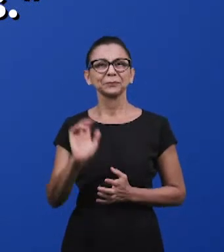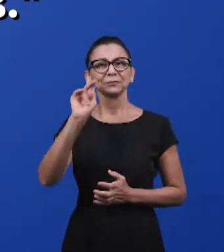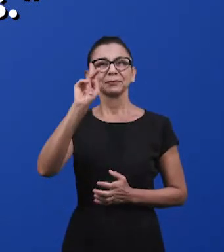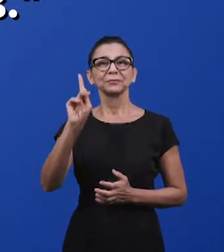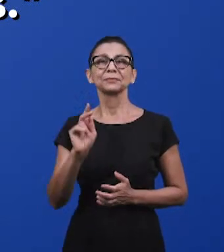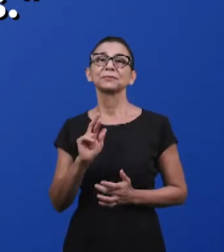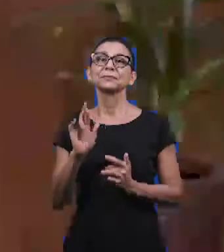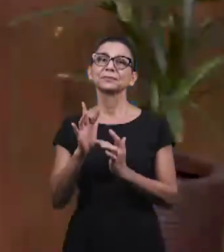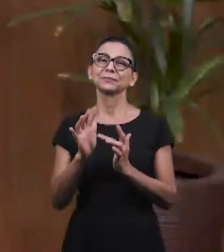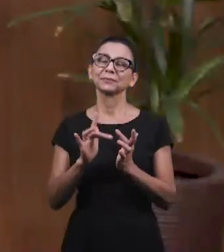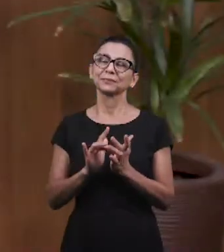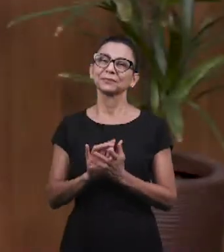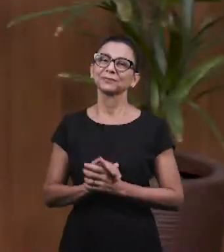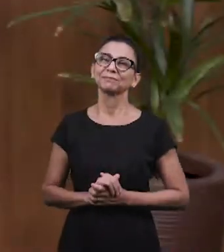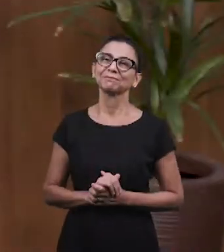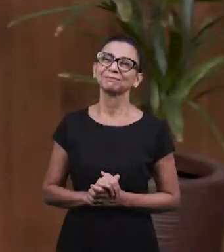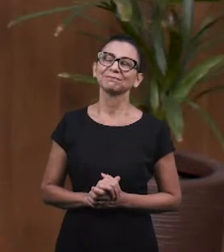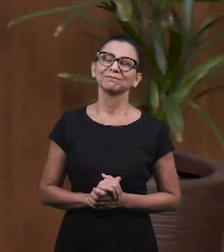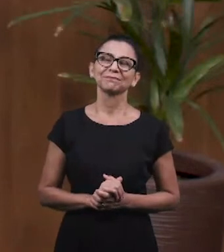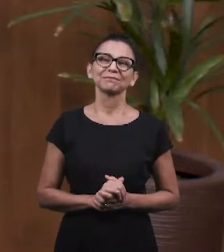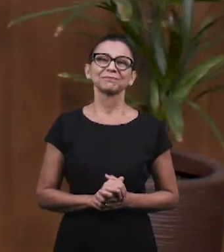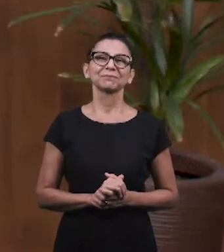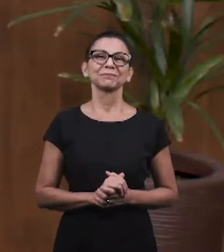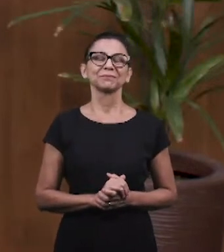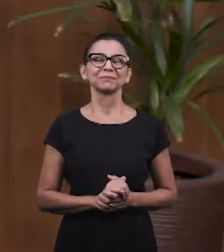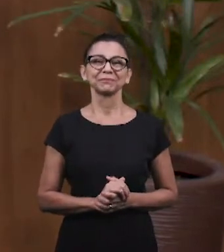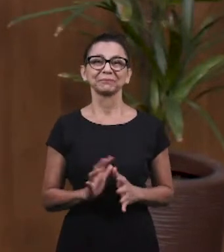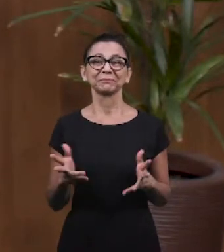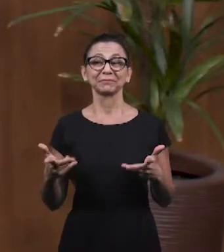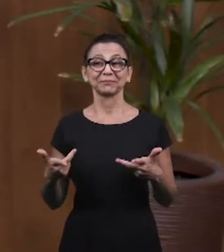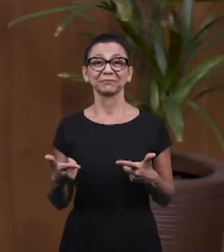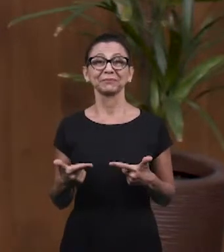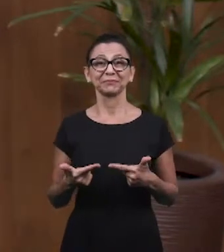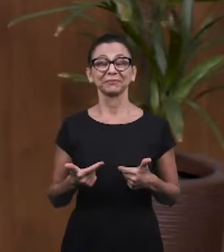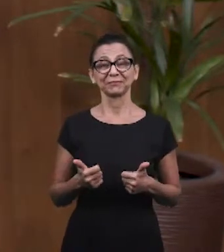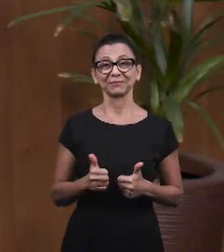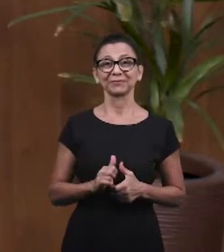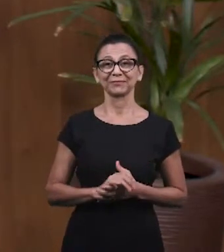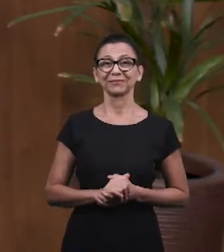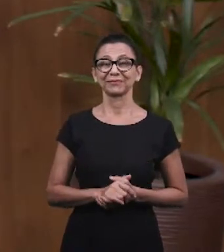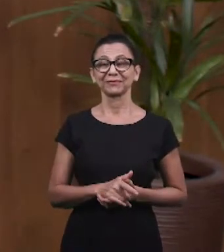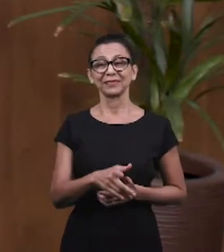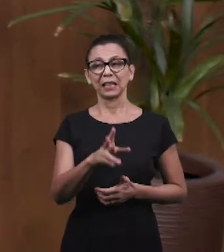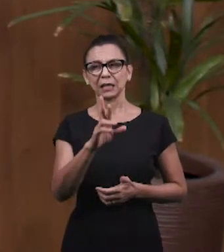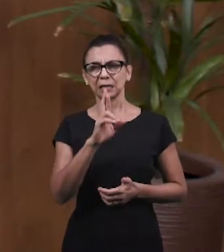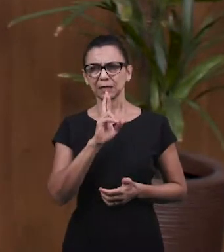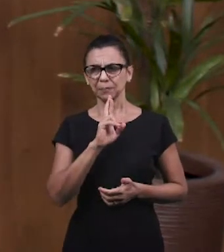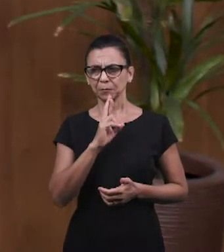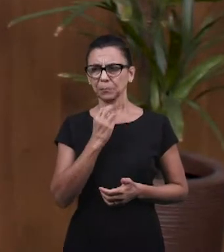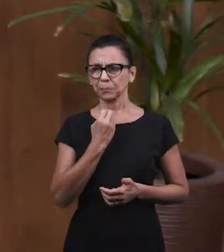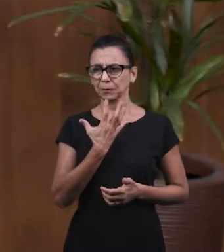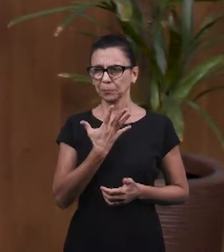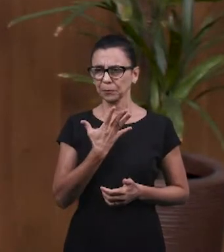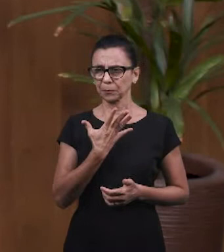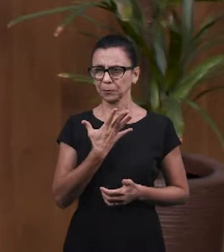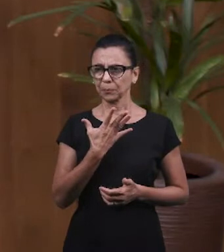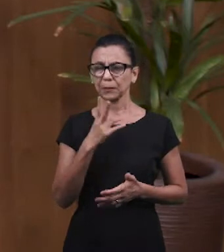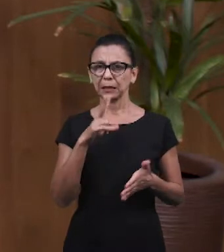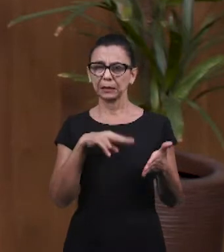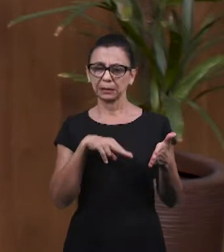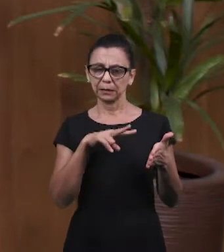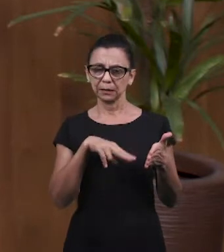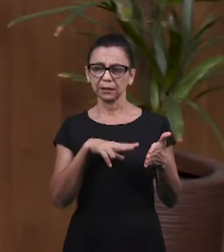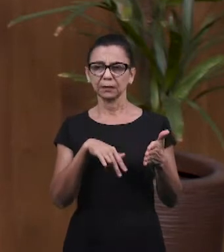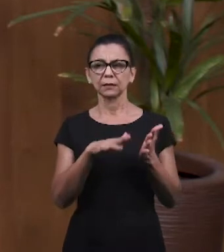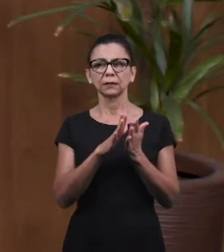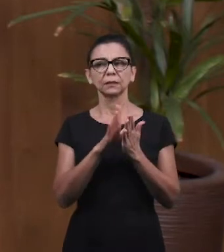Jesus, irmãos. Muito bem, André, a paz do Senhor, que maravilha, né? As suas respostas muito bem colocadas, lendo a